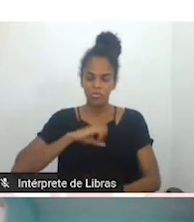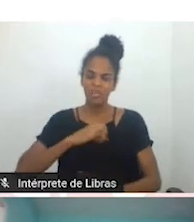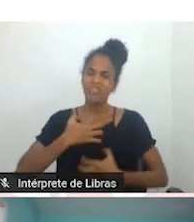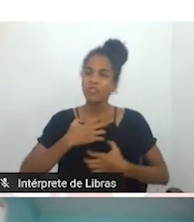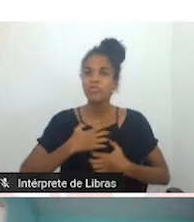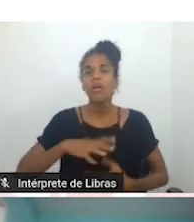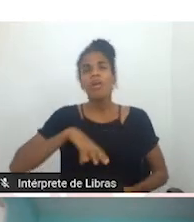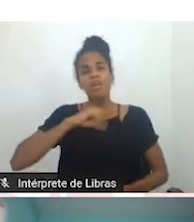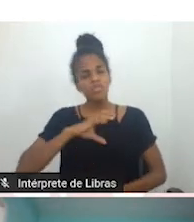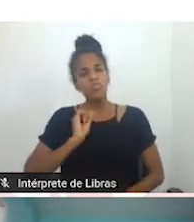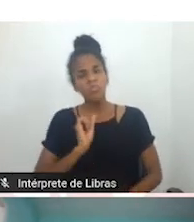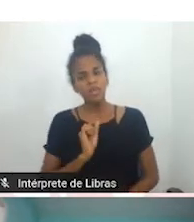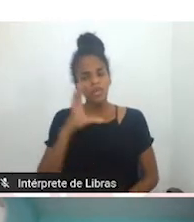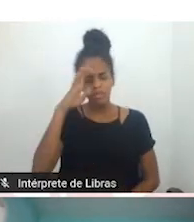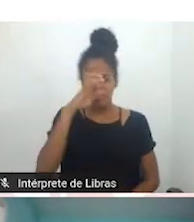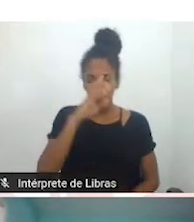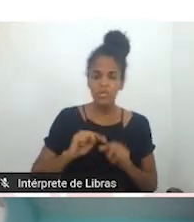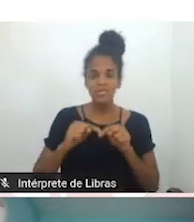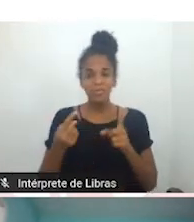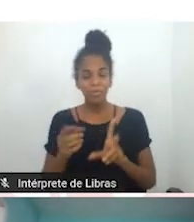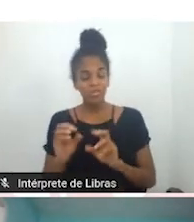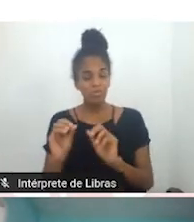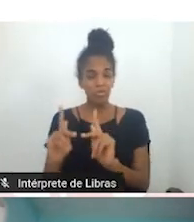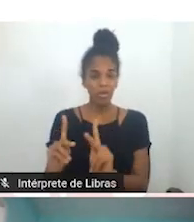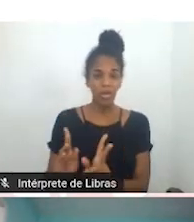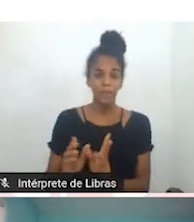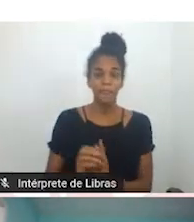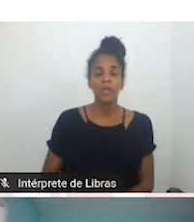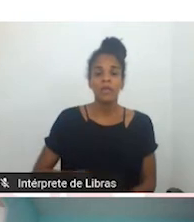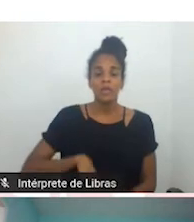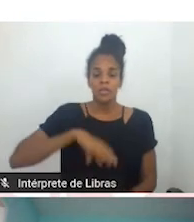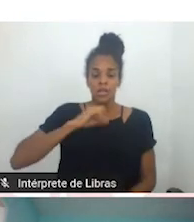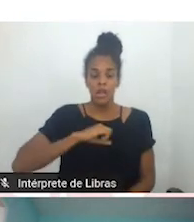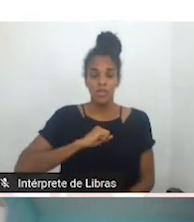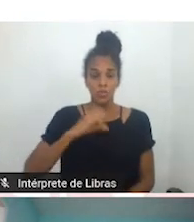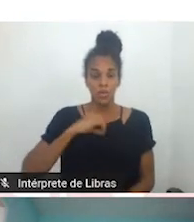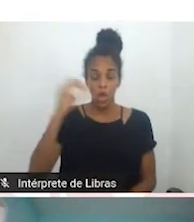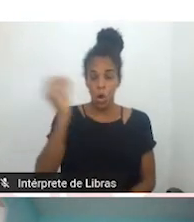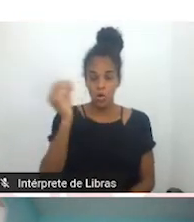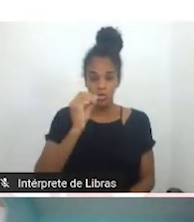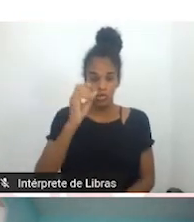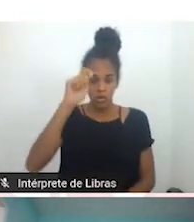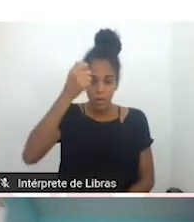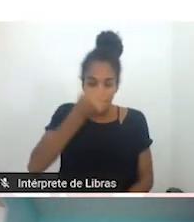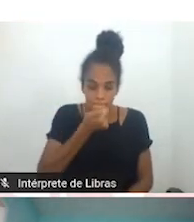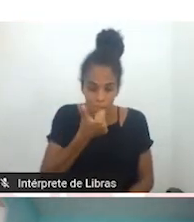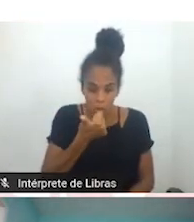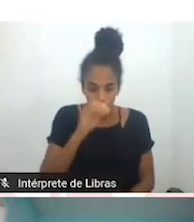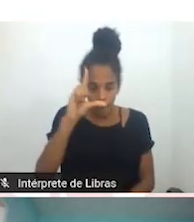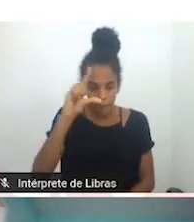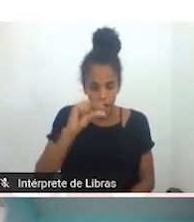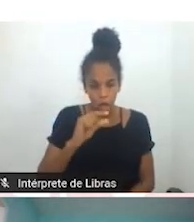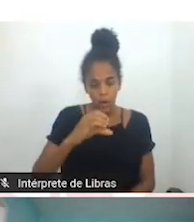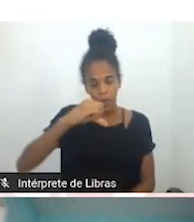tá bem, clinicamente, mas está saturando menos que 94. Primeiro a gente vê se ele não é um paciente DPOC, é um paciente com